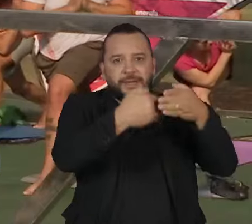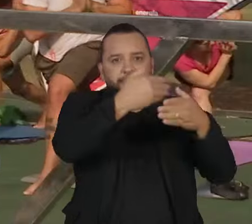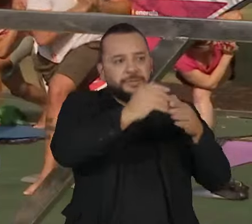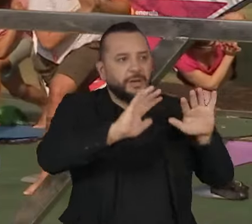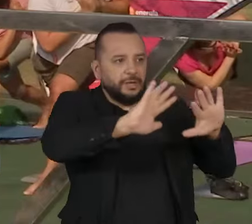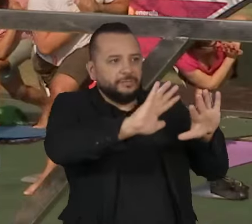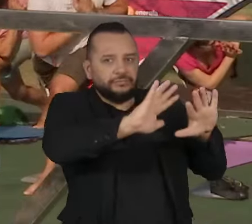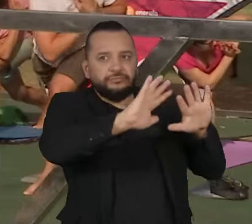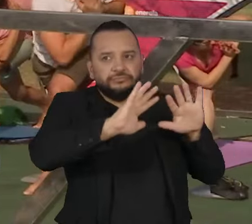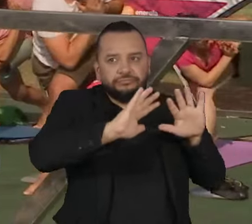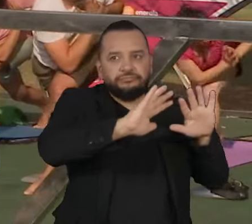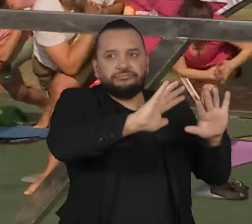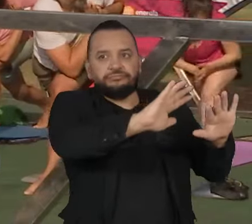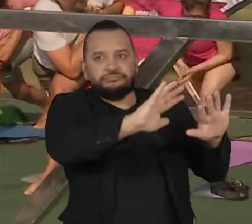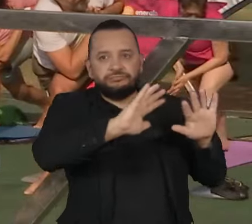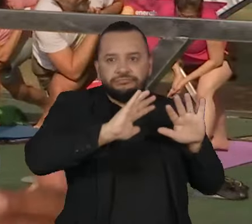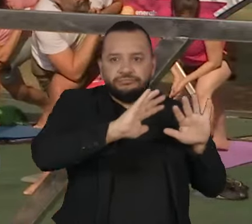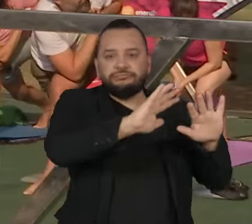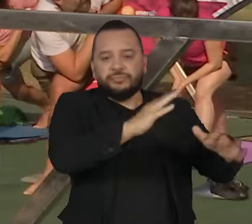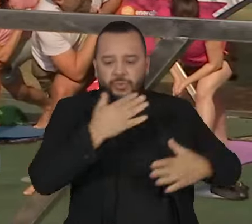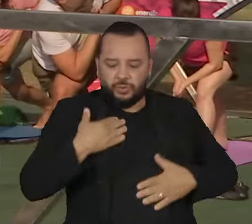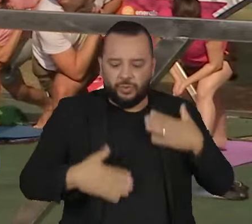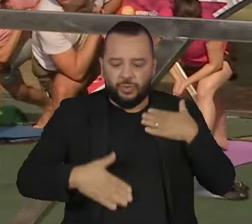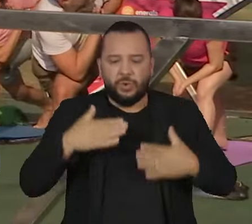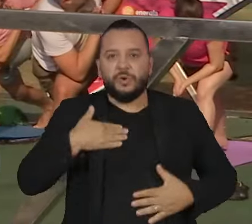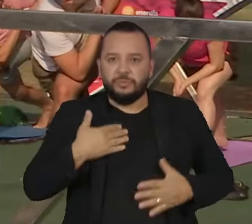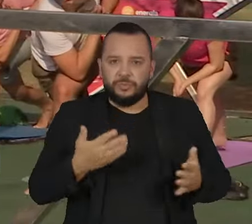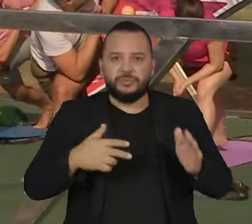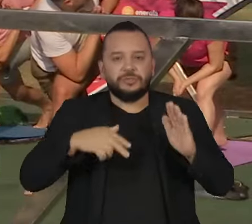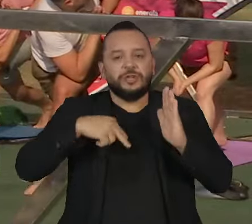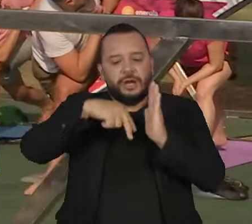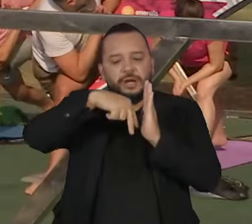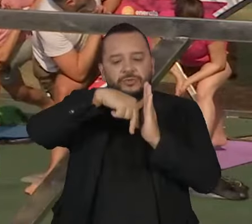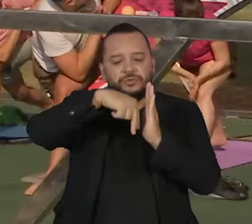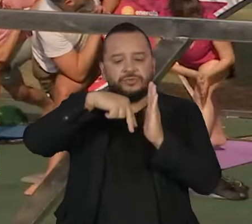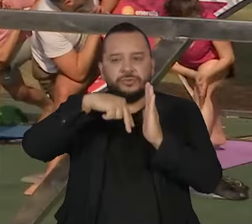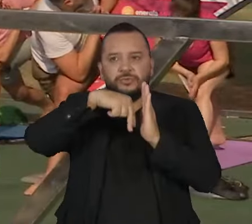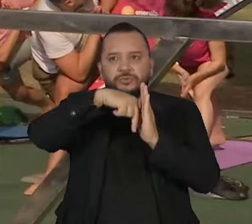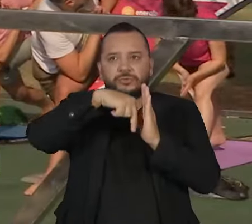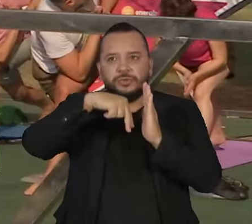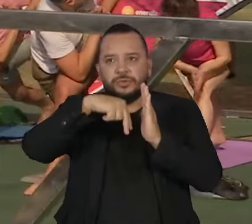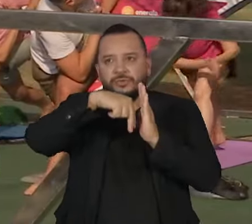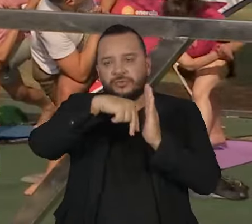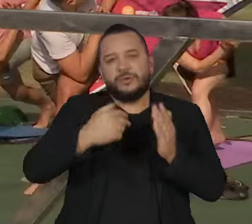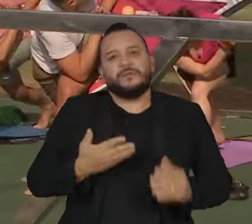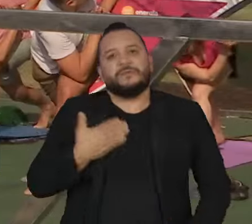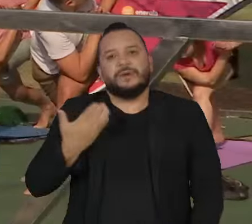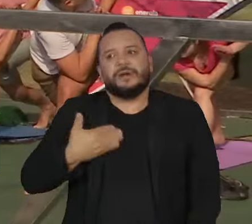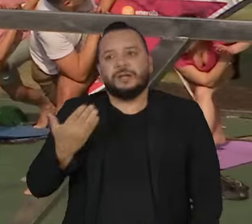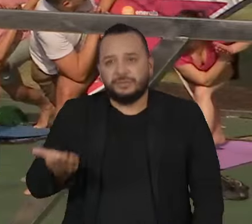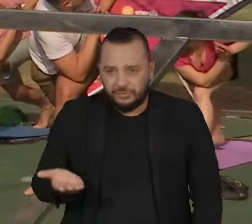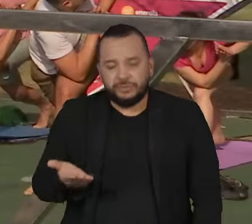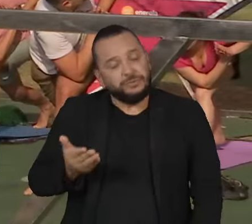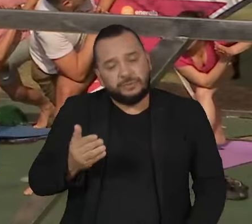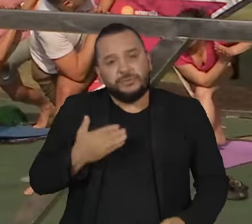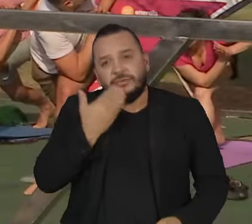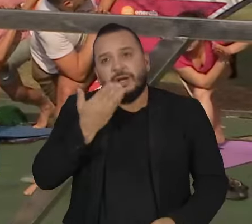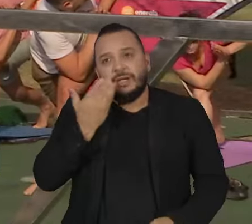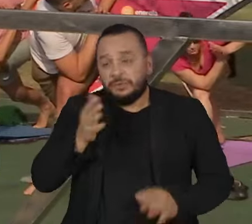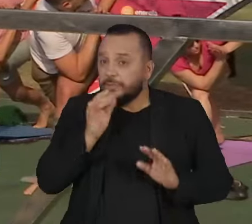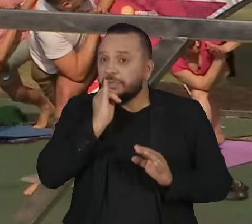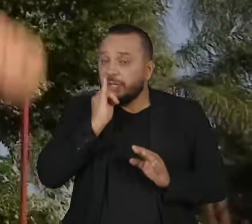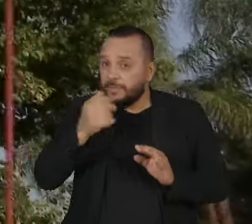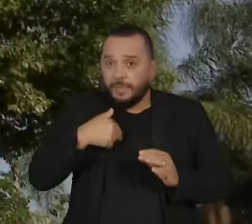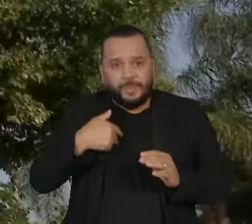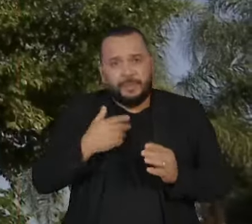mão na parede e iniciar uma flexão com o corpo reto, né? Para você quebrar esse medo de, não consigo fazer uma flexão. Então você